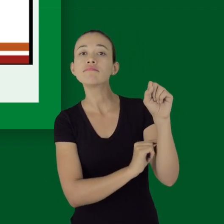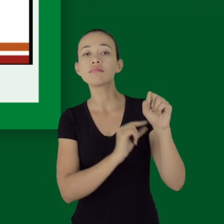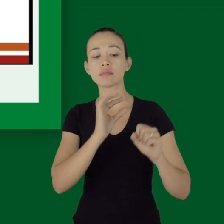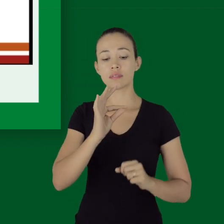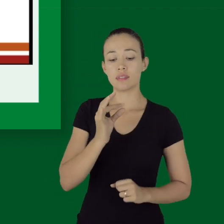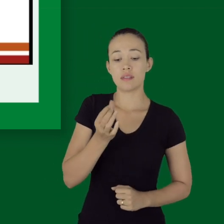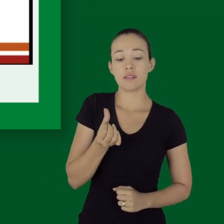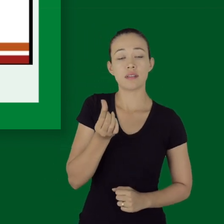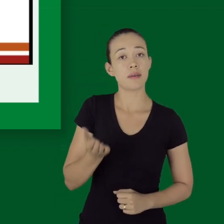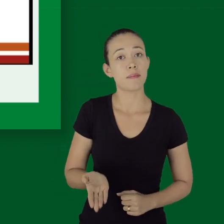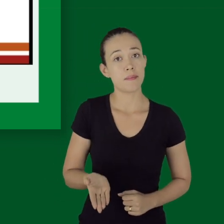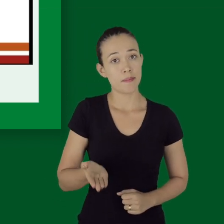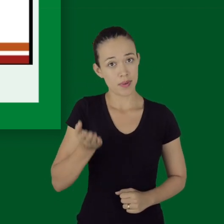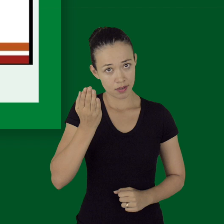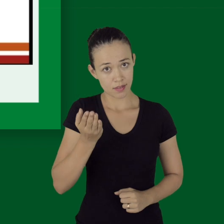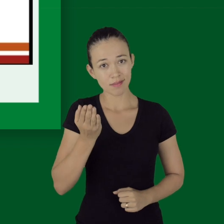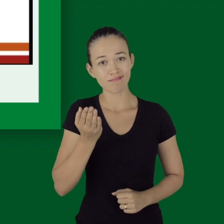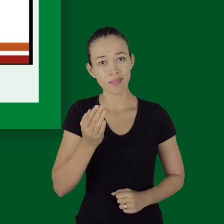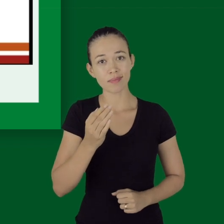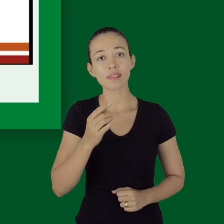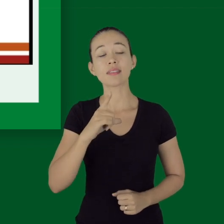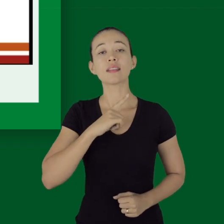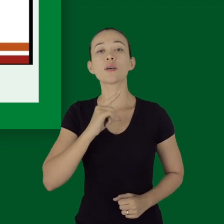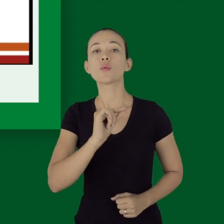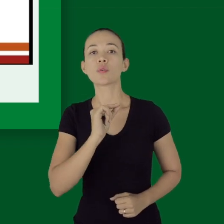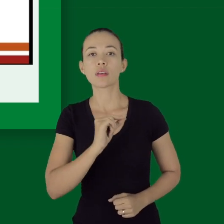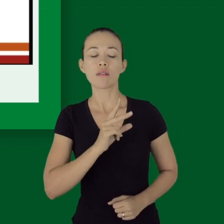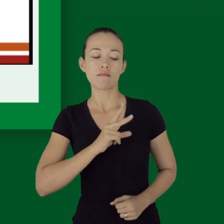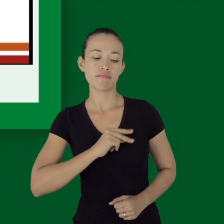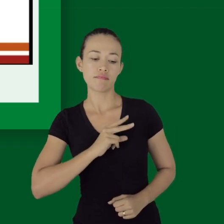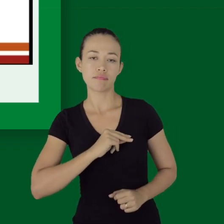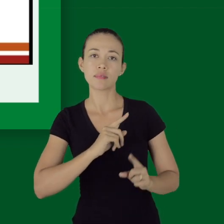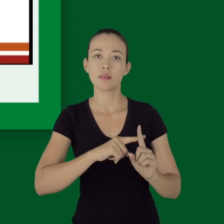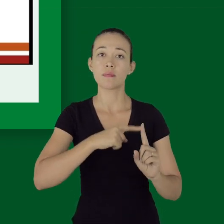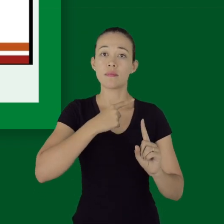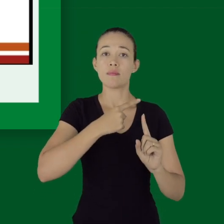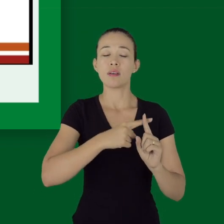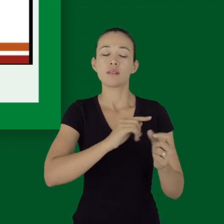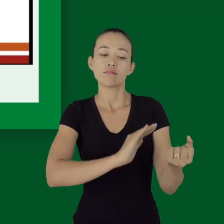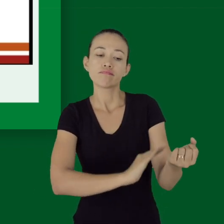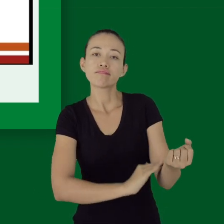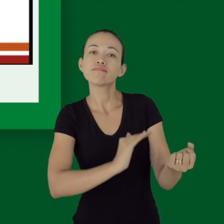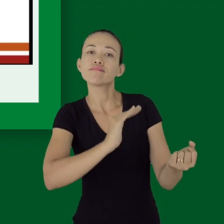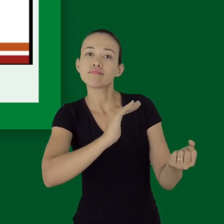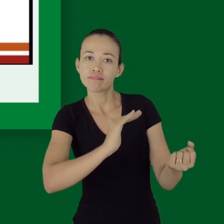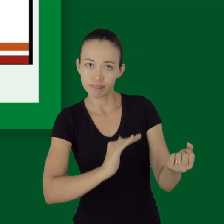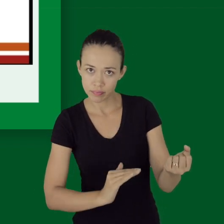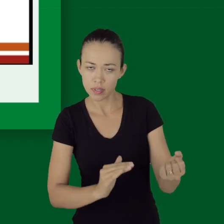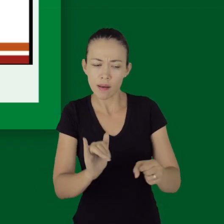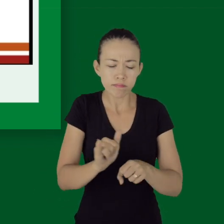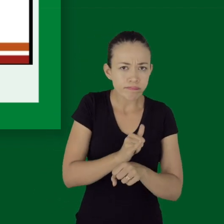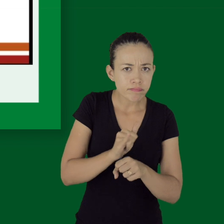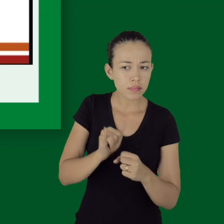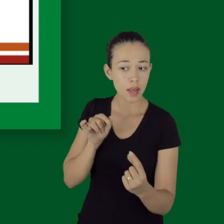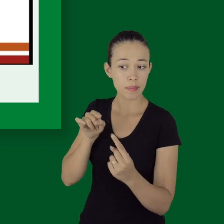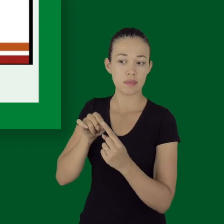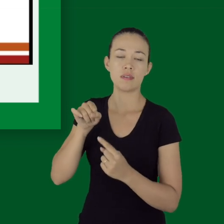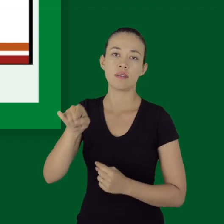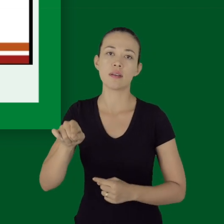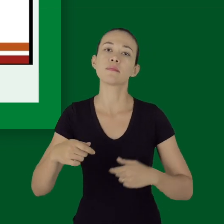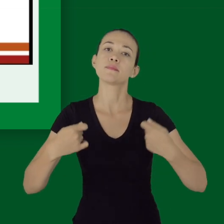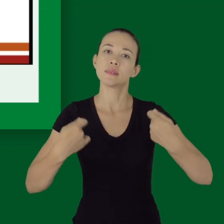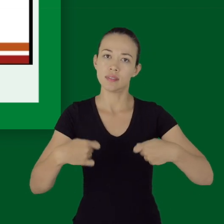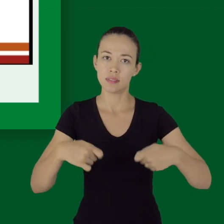bradicardia e hipotensão e precisa de um manejo cuidadoso, né? Diferente de choque medular. Muita gente confunde. Choque medular é